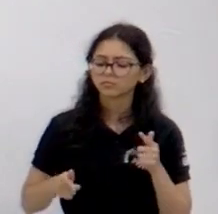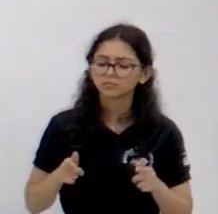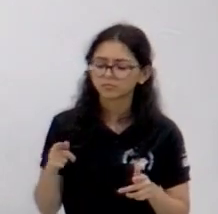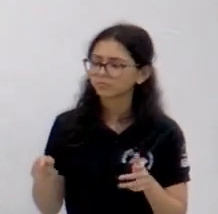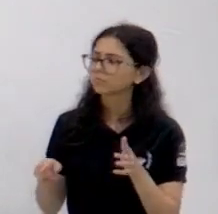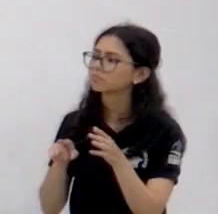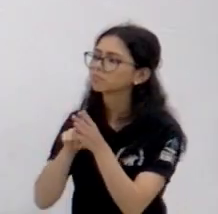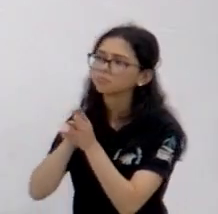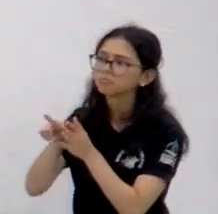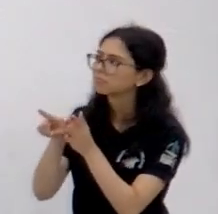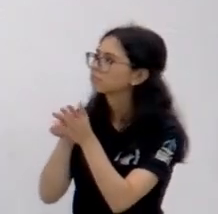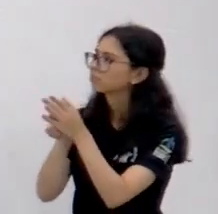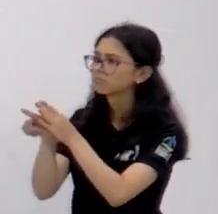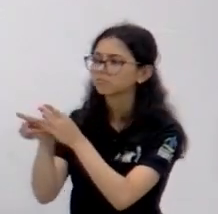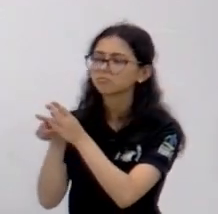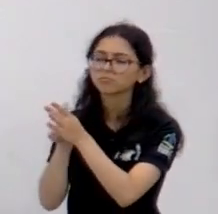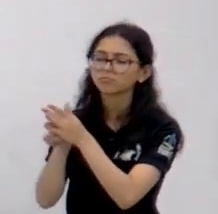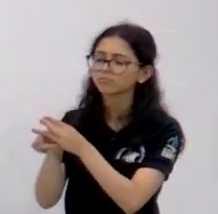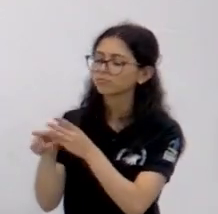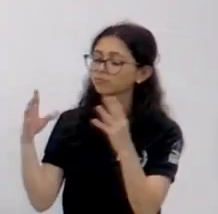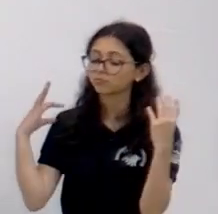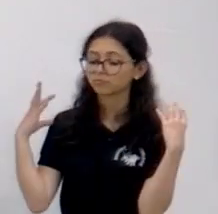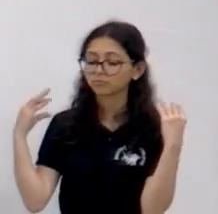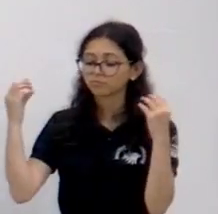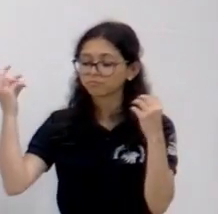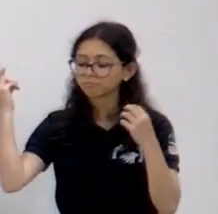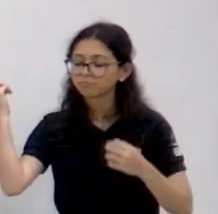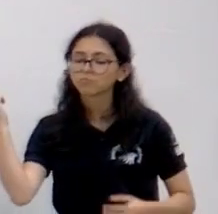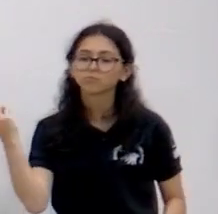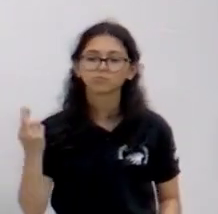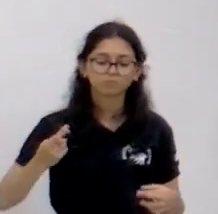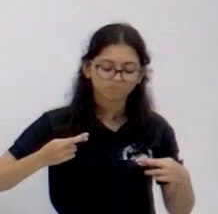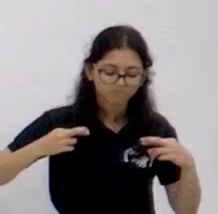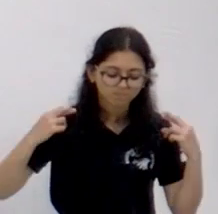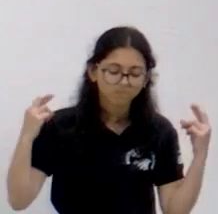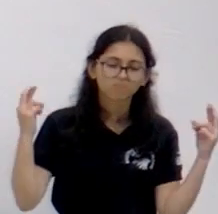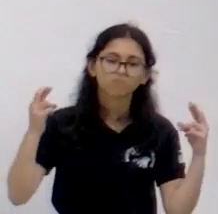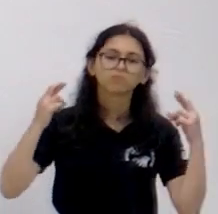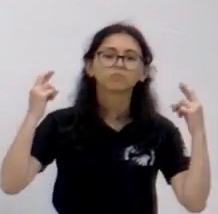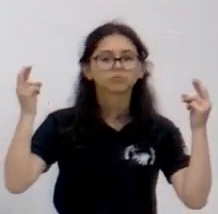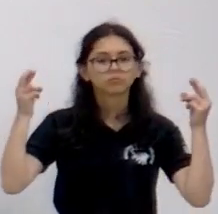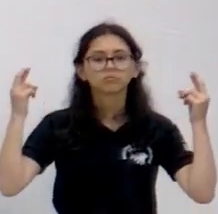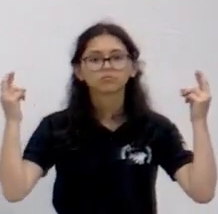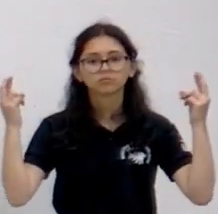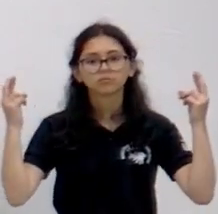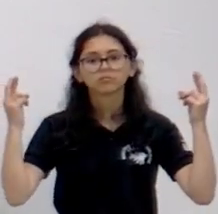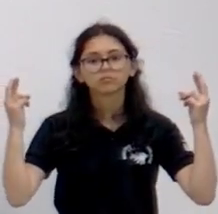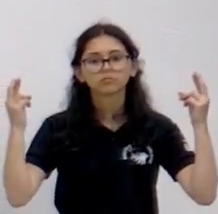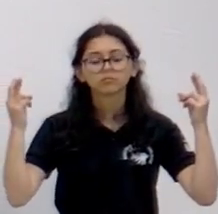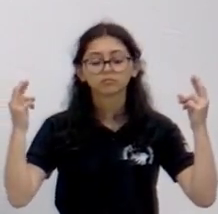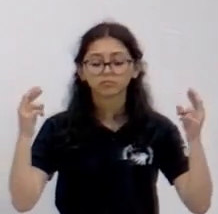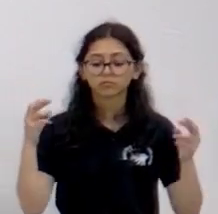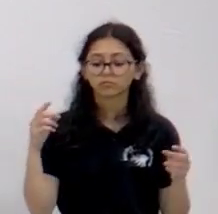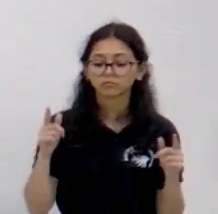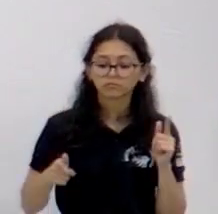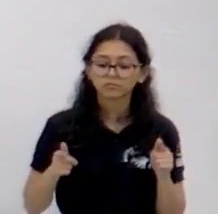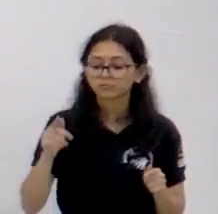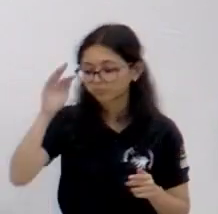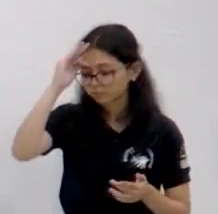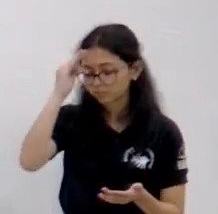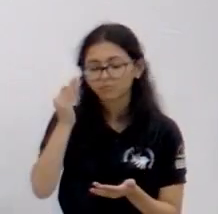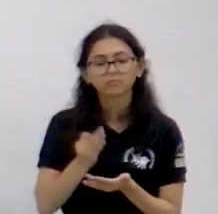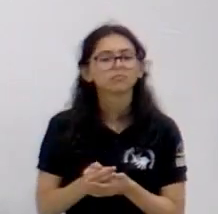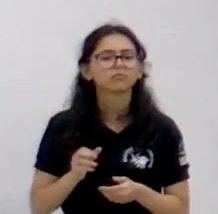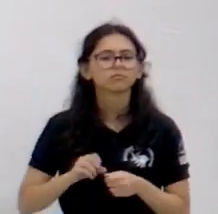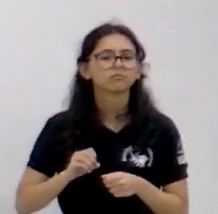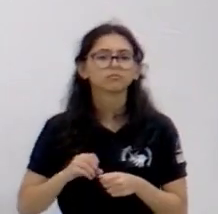anjo trazia uma palavra de esperança, uma palavra de renovação da sua fé, daquilo que Deus haveria de